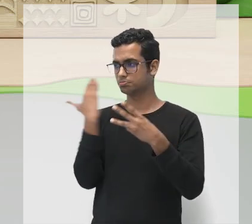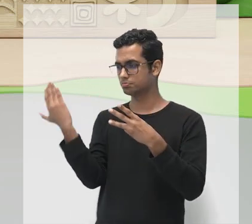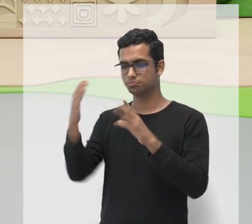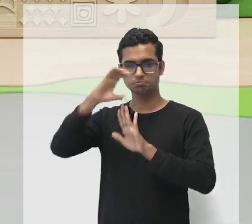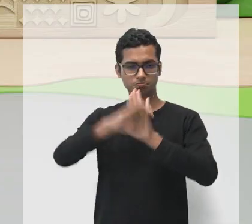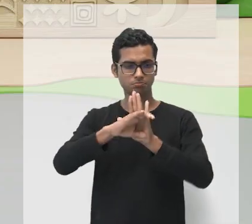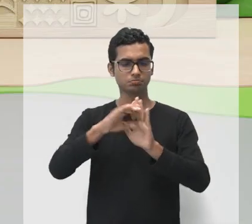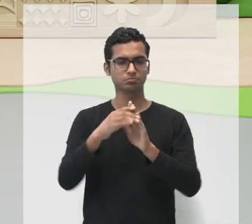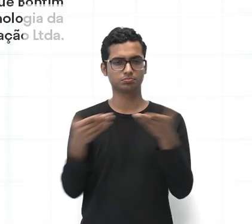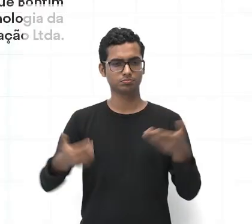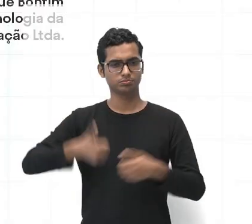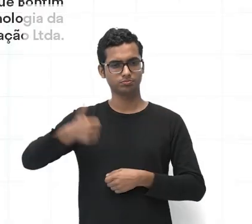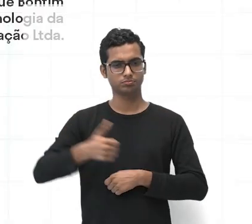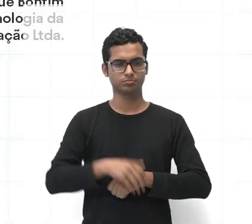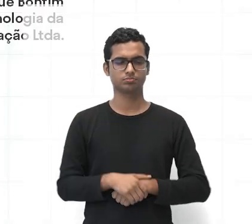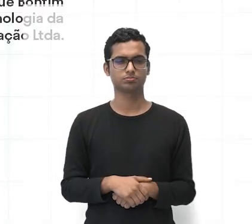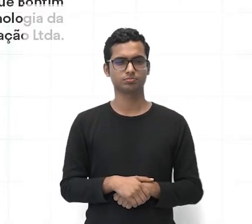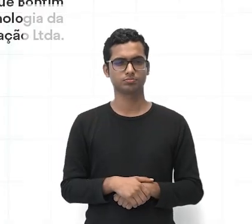tudo,